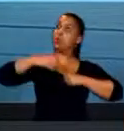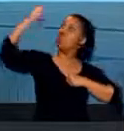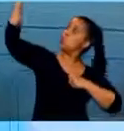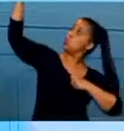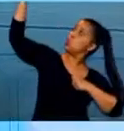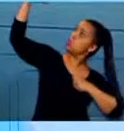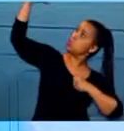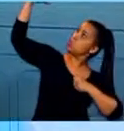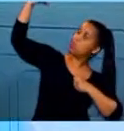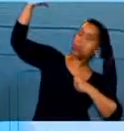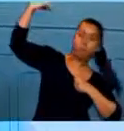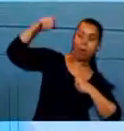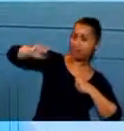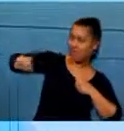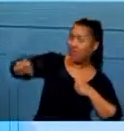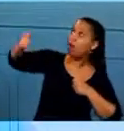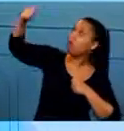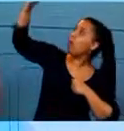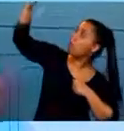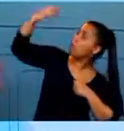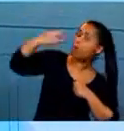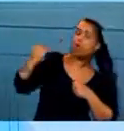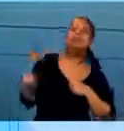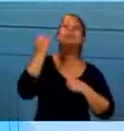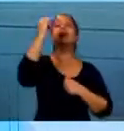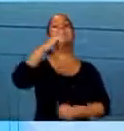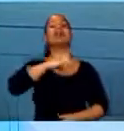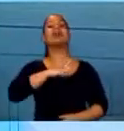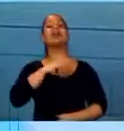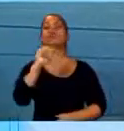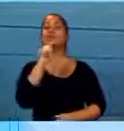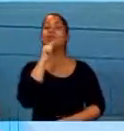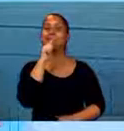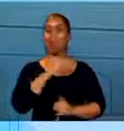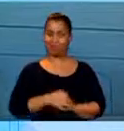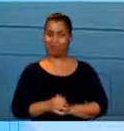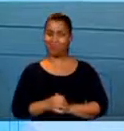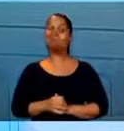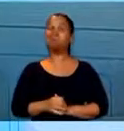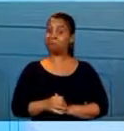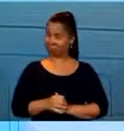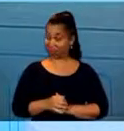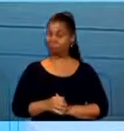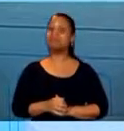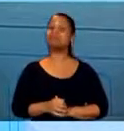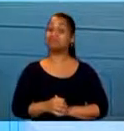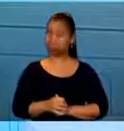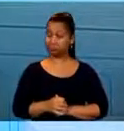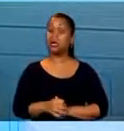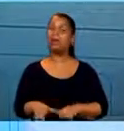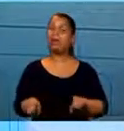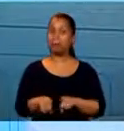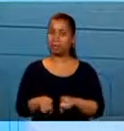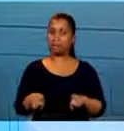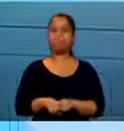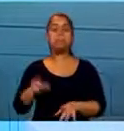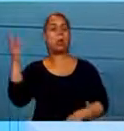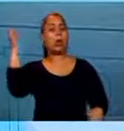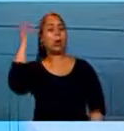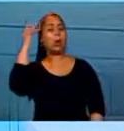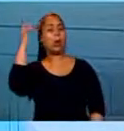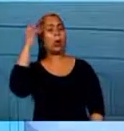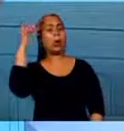um banho, vai saber da importância da água. Basta que ele tenha a consciência de